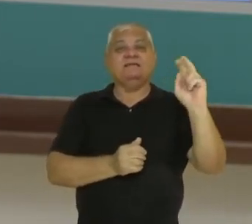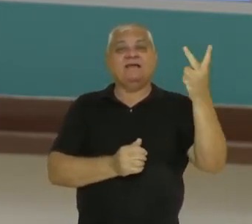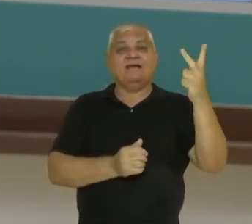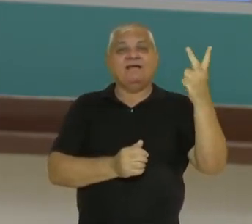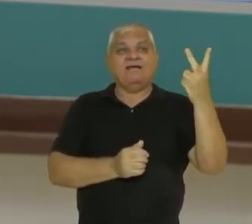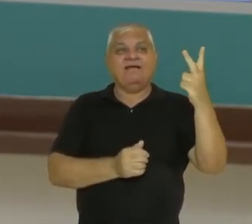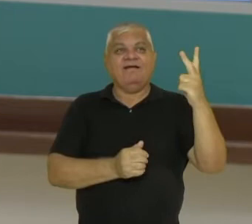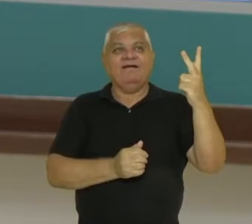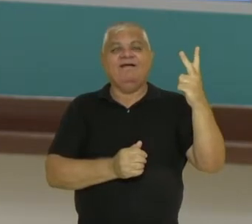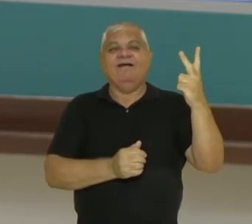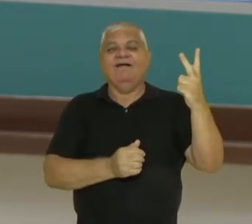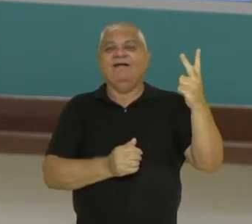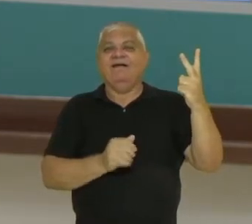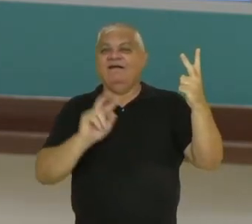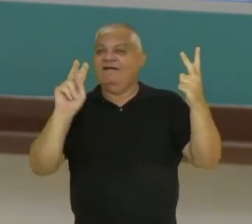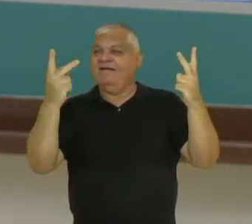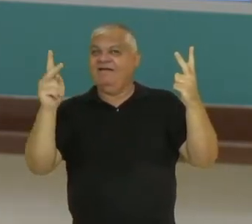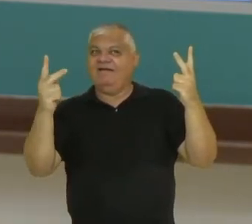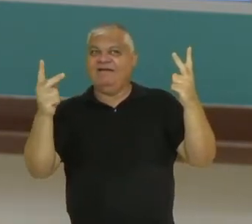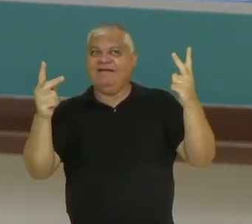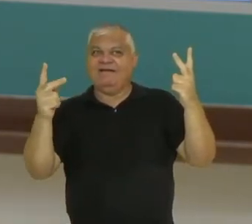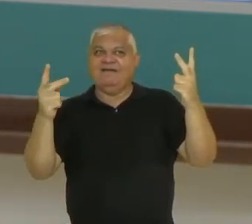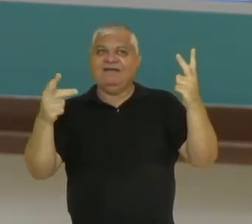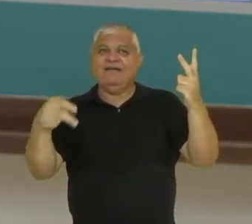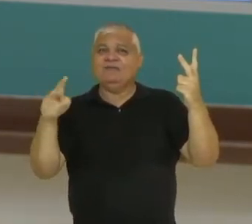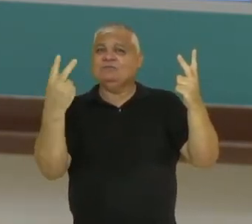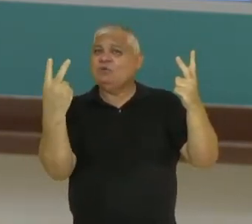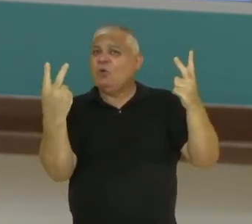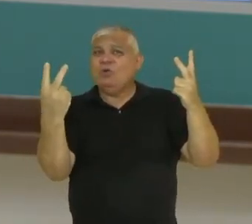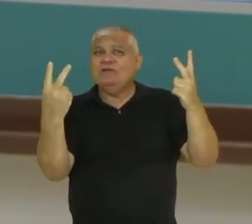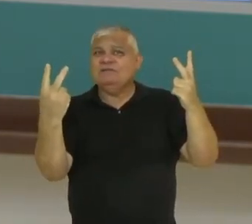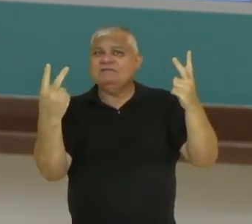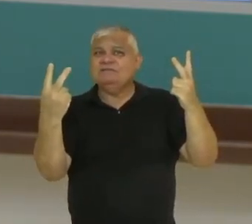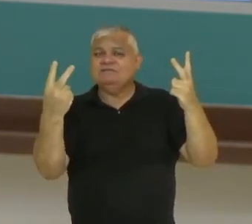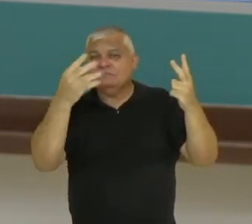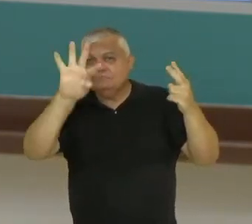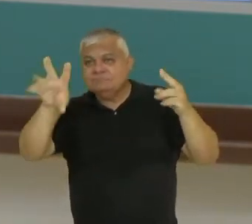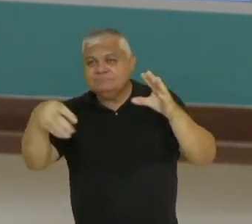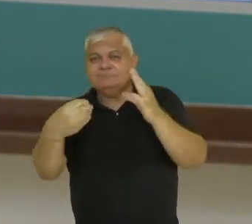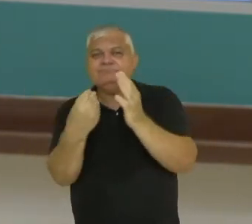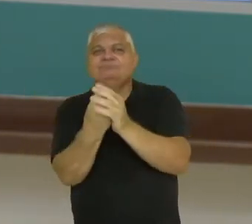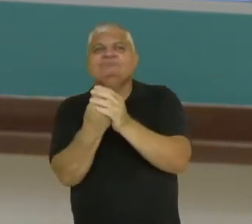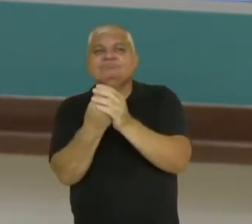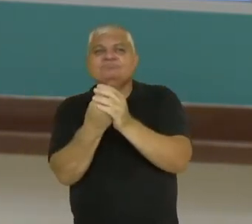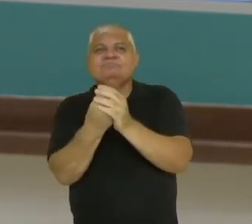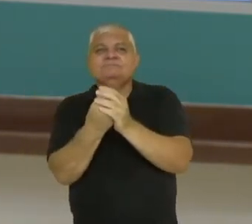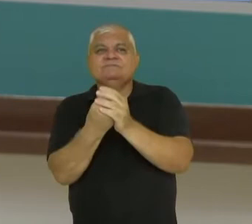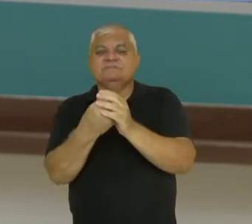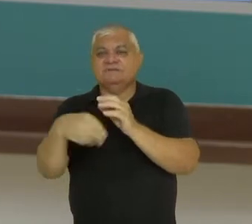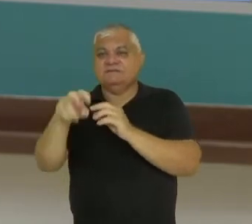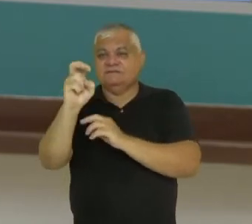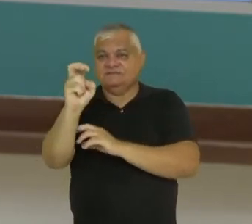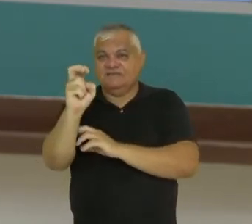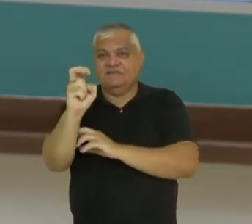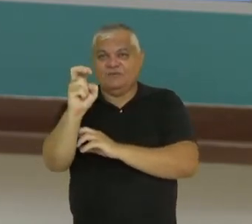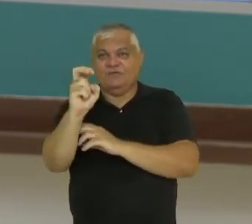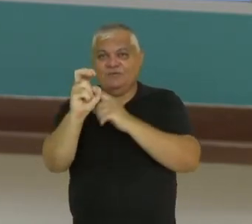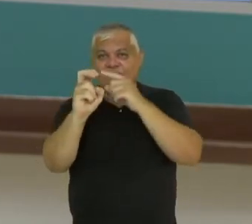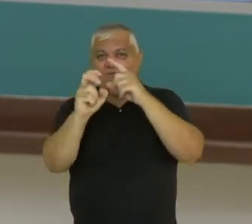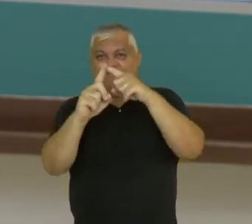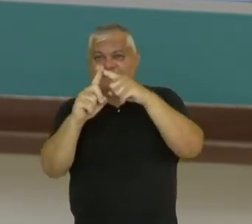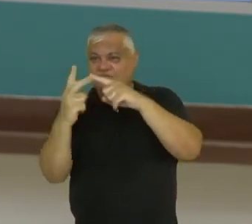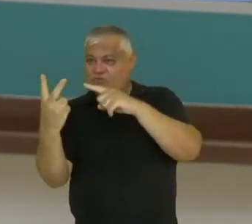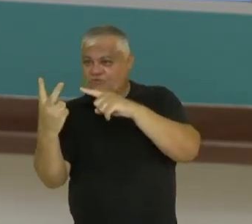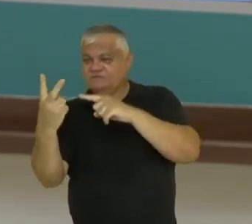10 hidrogênios aqui, lá do outro lado eu tinha 2, né, da fórmula da água. Então, se eu colocar um 5 aqui na frente,